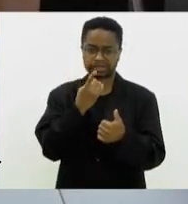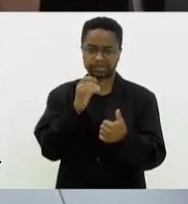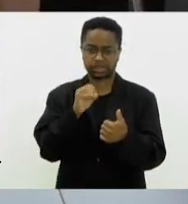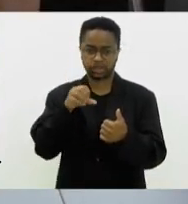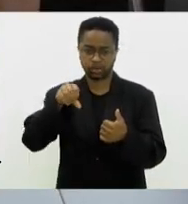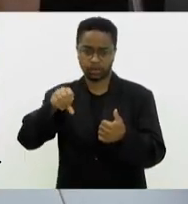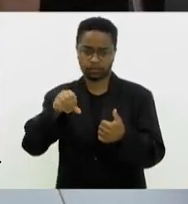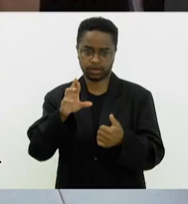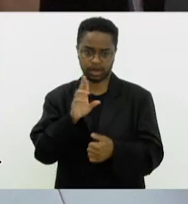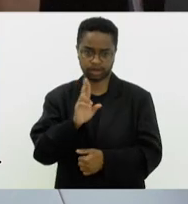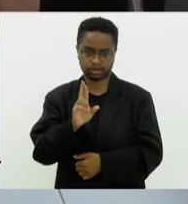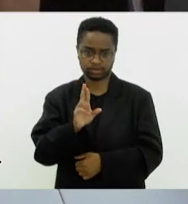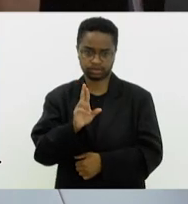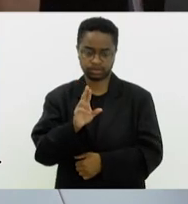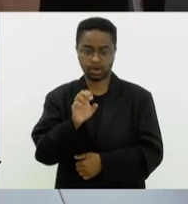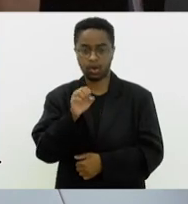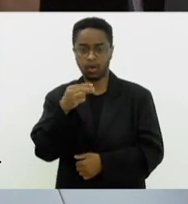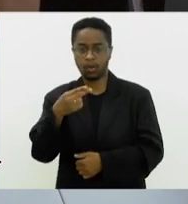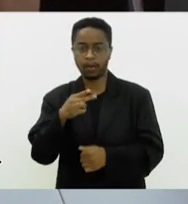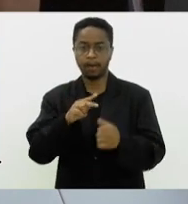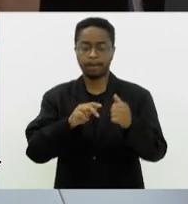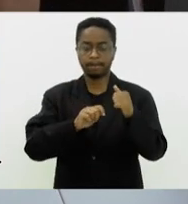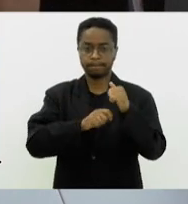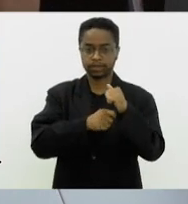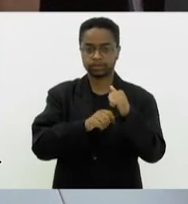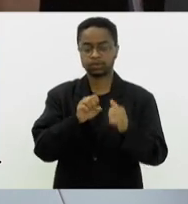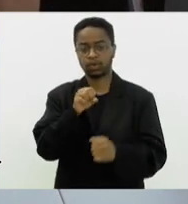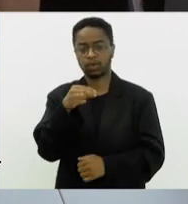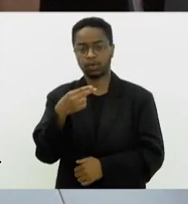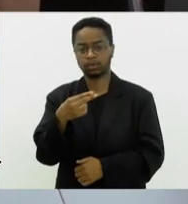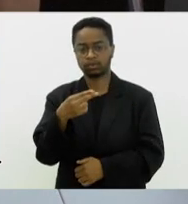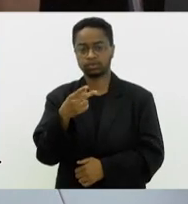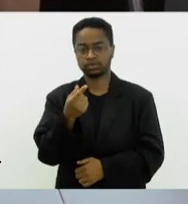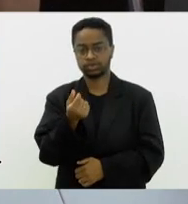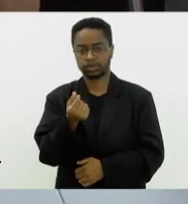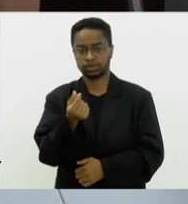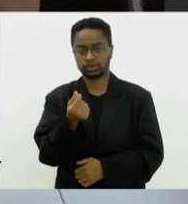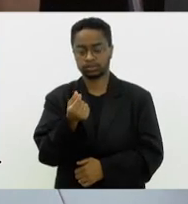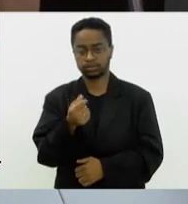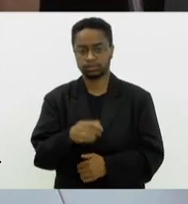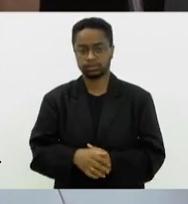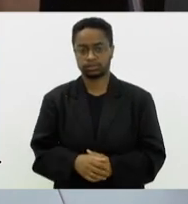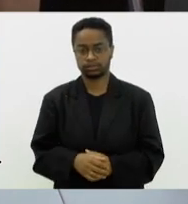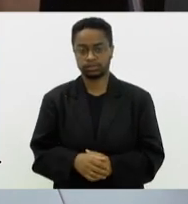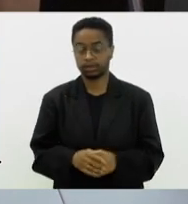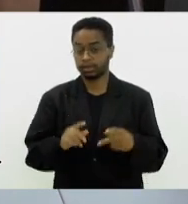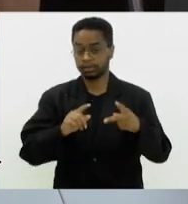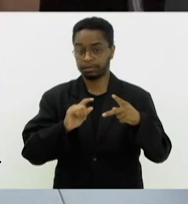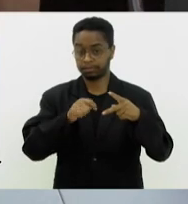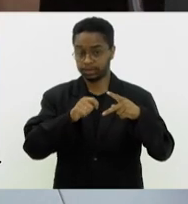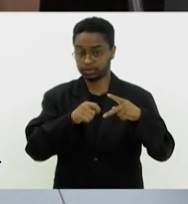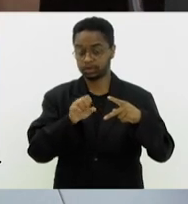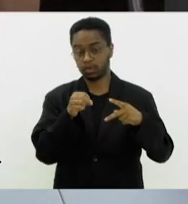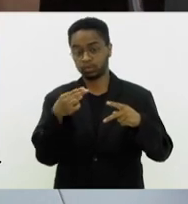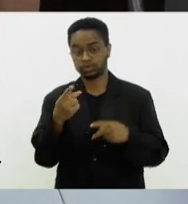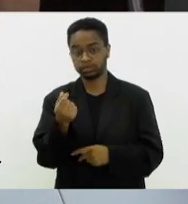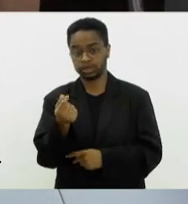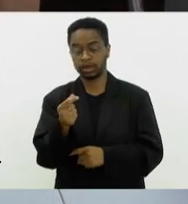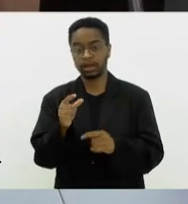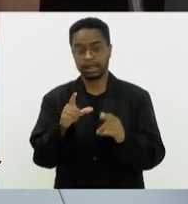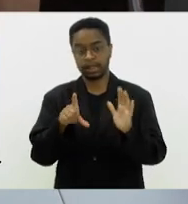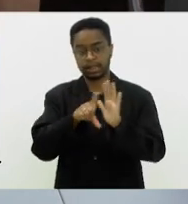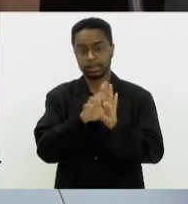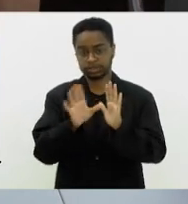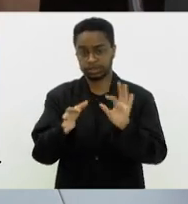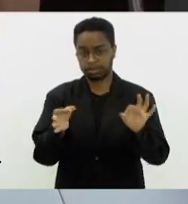R$109. Ou Pix ou dinheiro. Quer dizer, a lei está vigente, mas já cortou